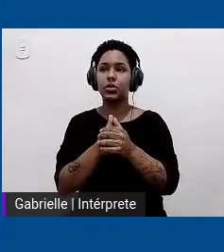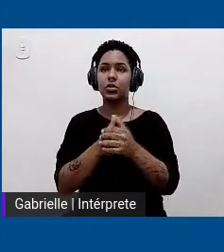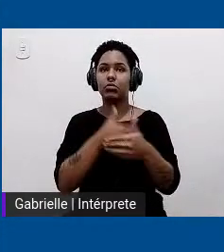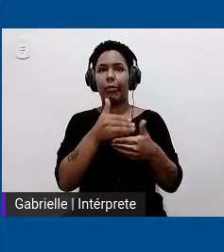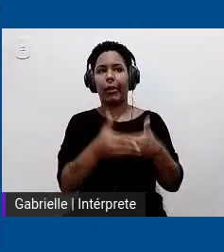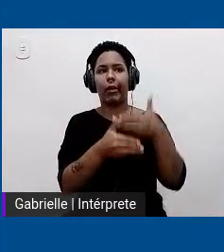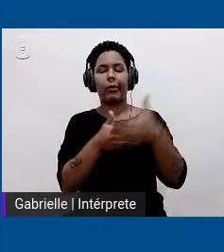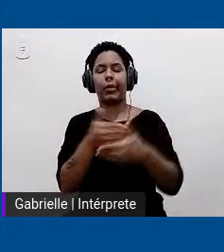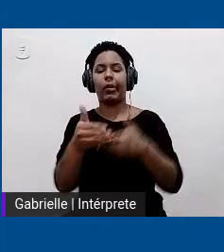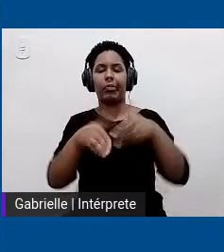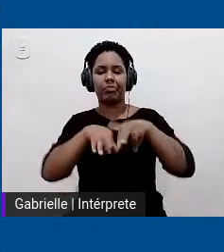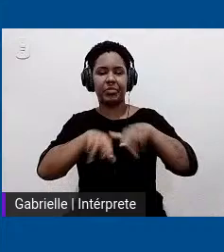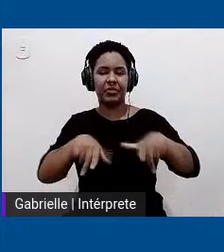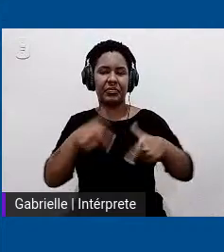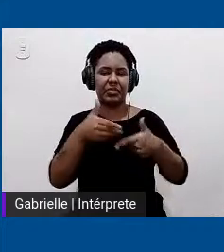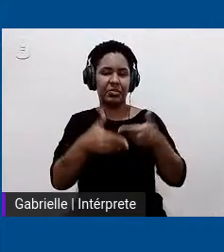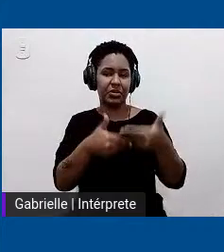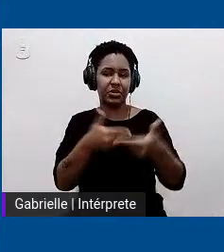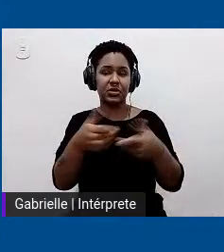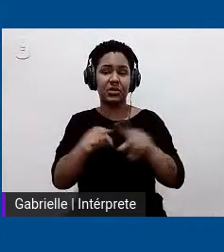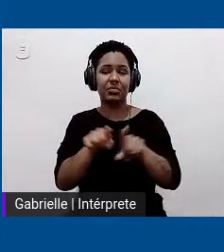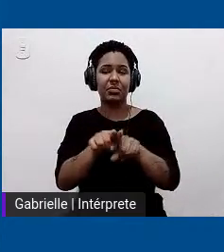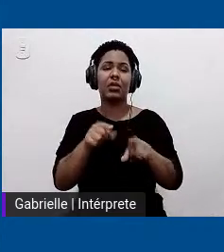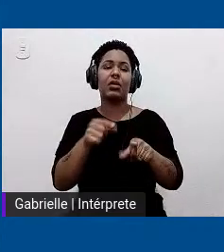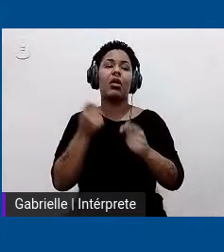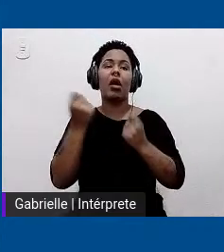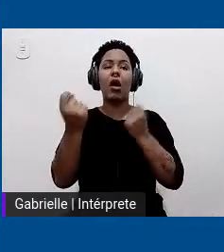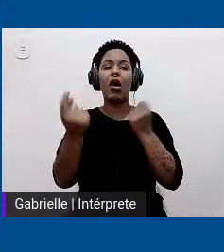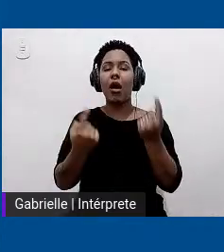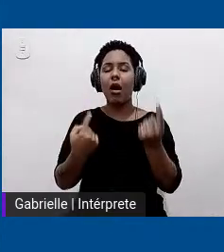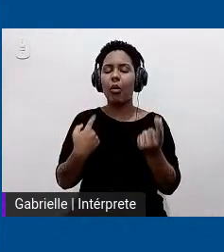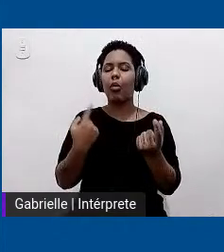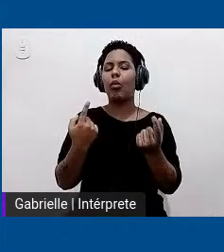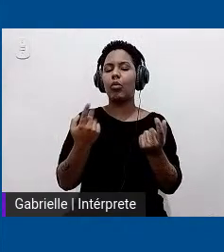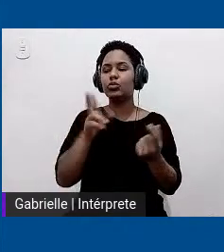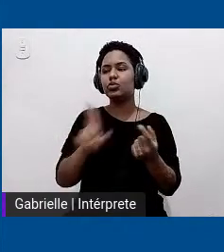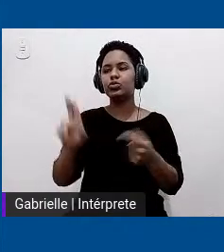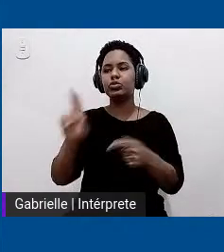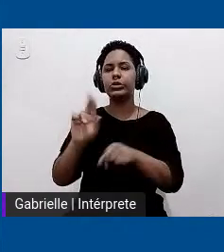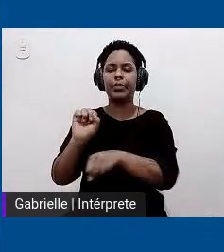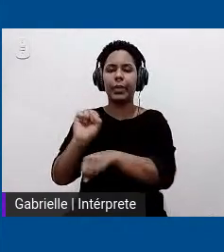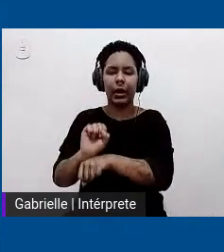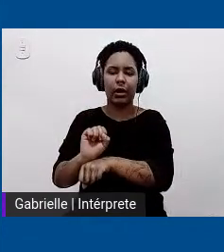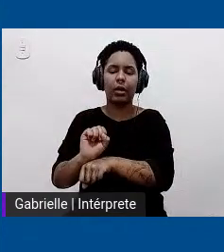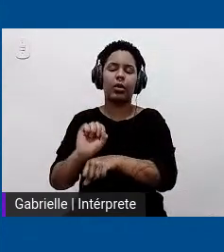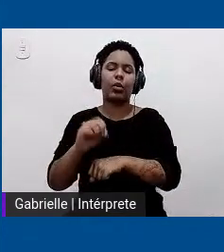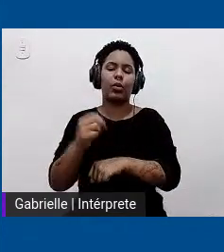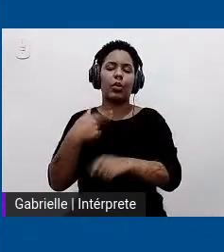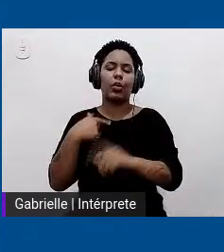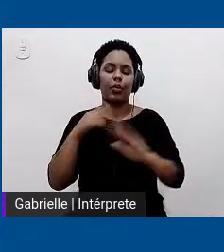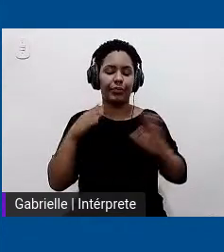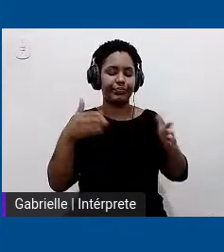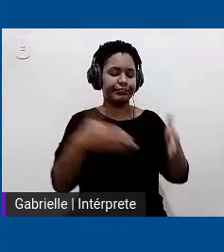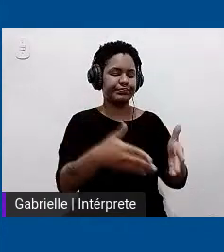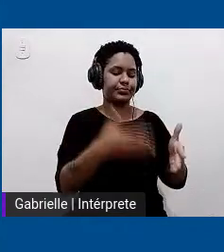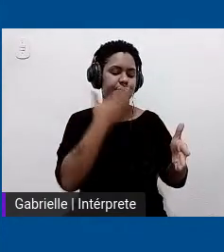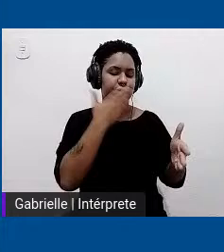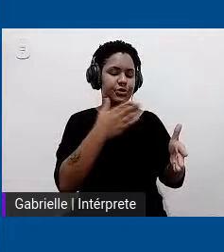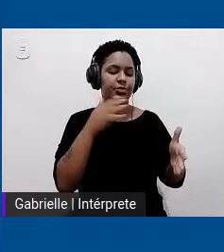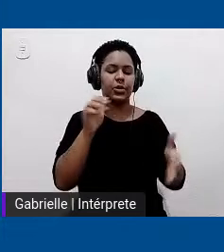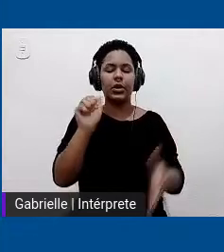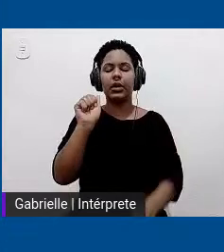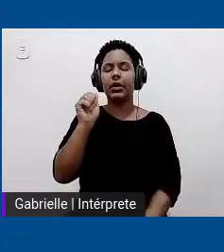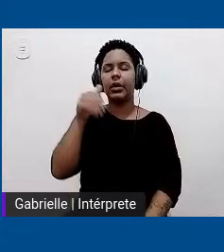sucessivos e alguns que caíram em desuso ou ficaram restritos a nicho, como a daguerreotipia,